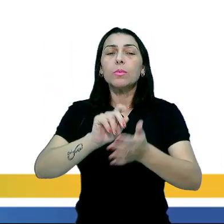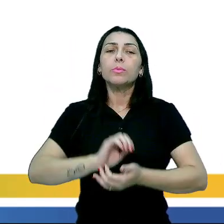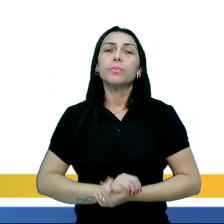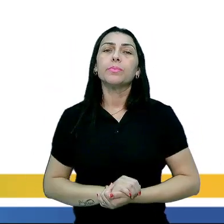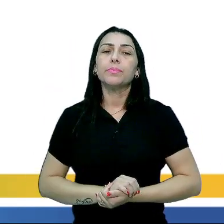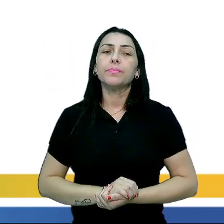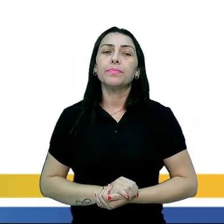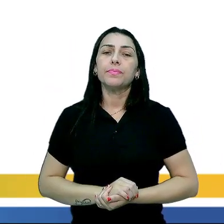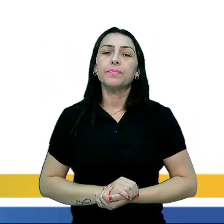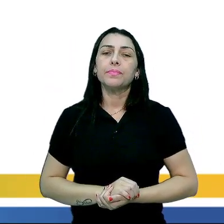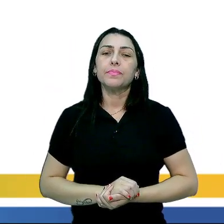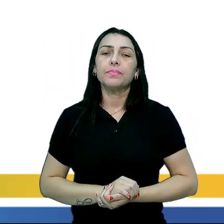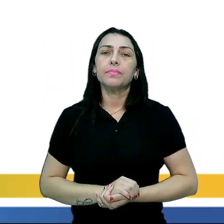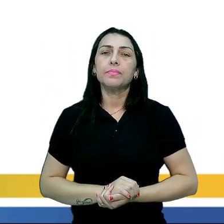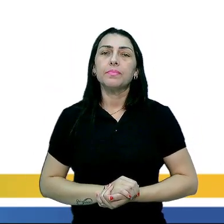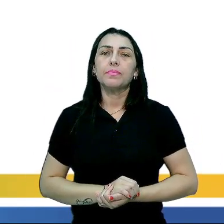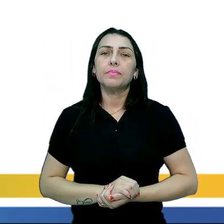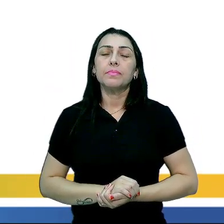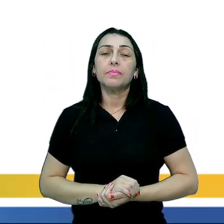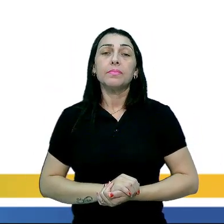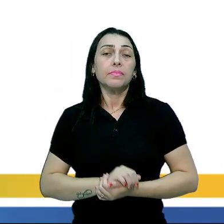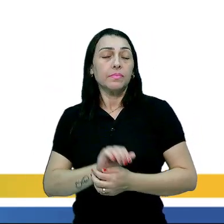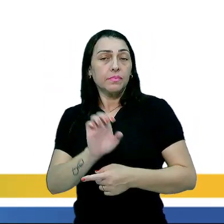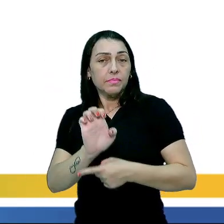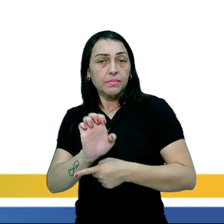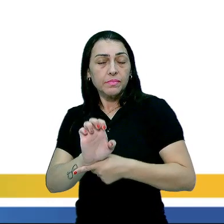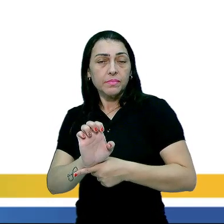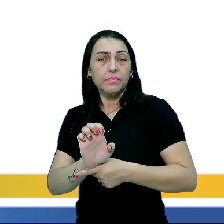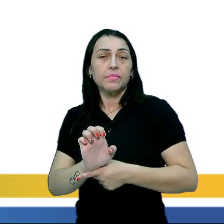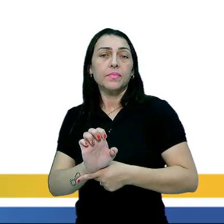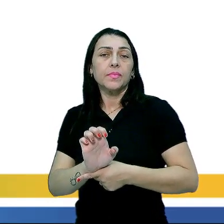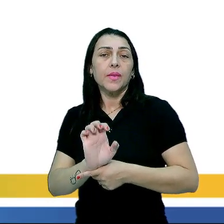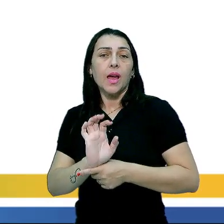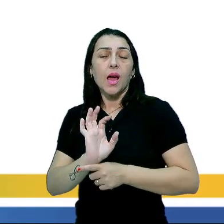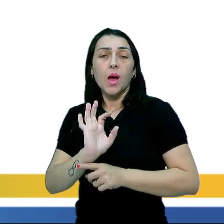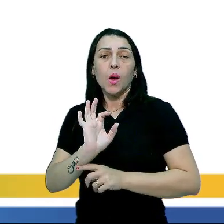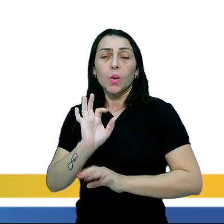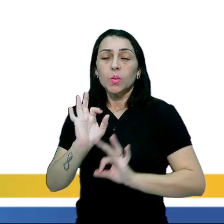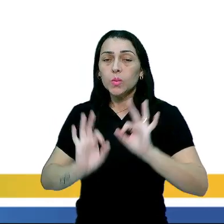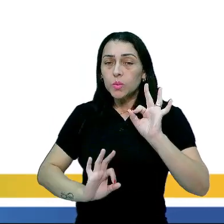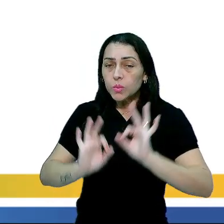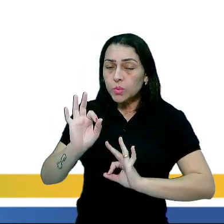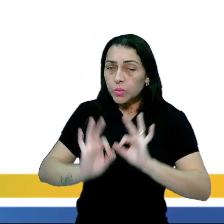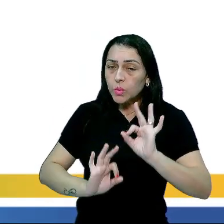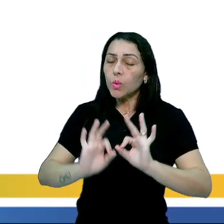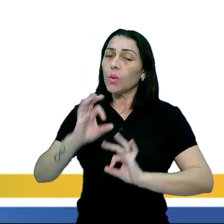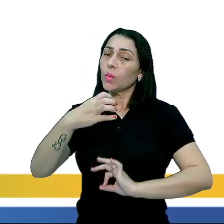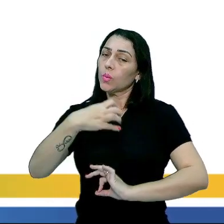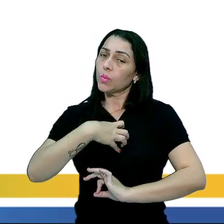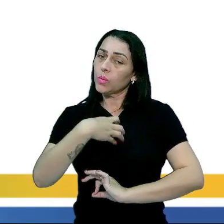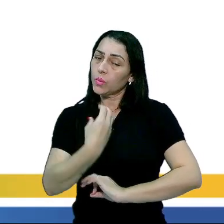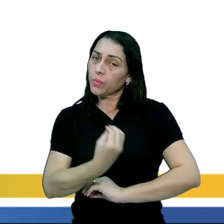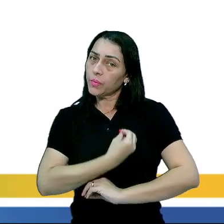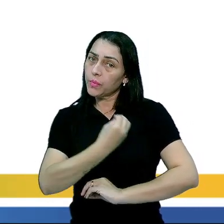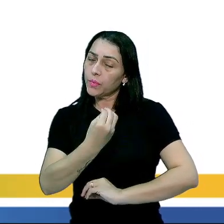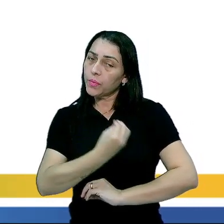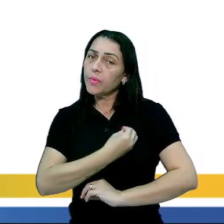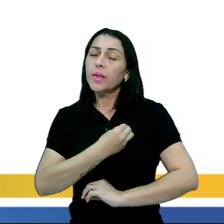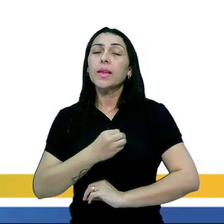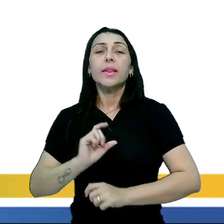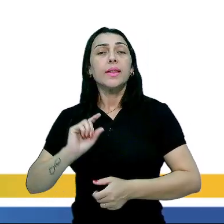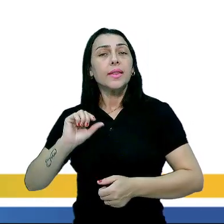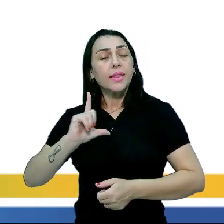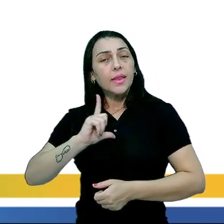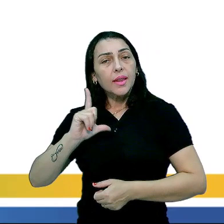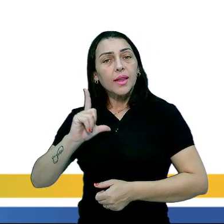europeizado, letra E, na constituição de uma forma de vida que venha a